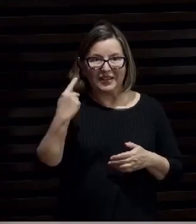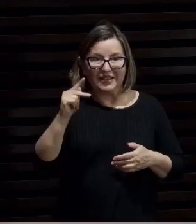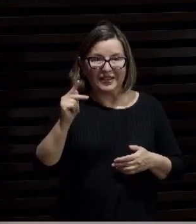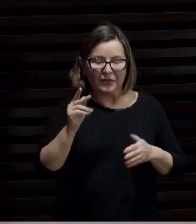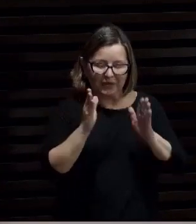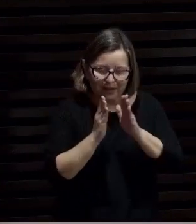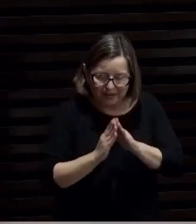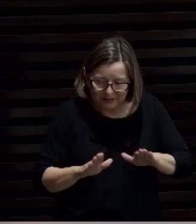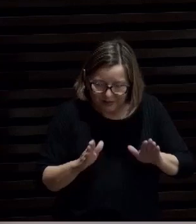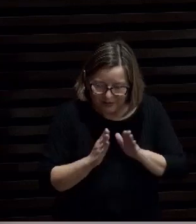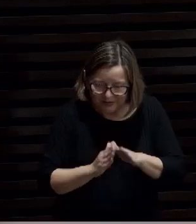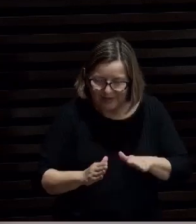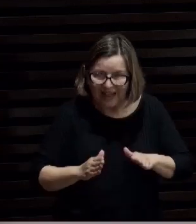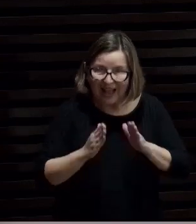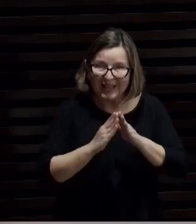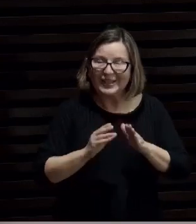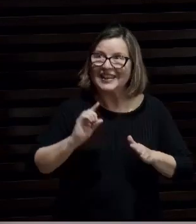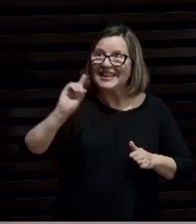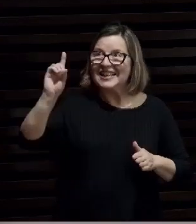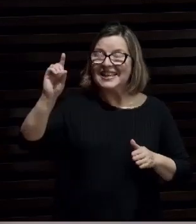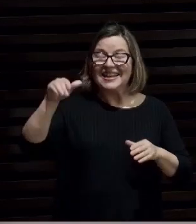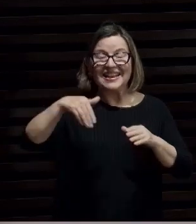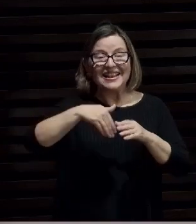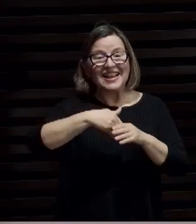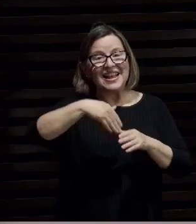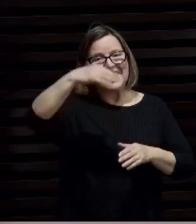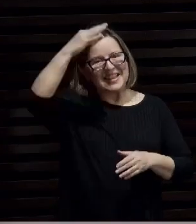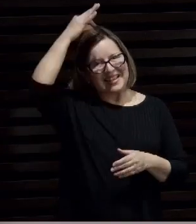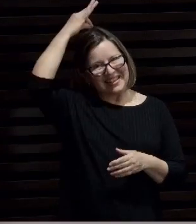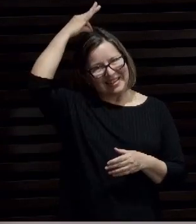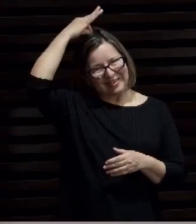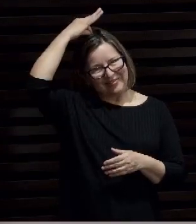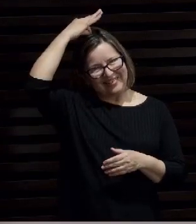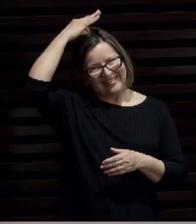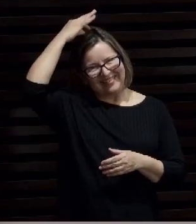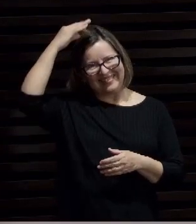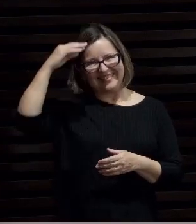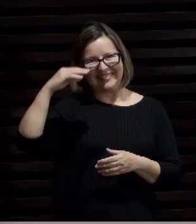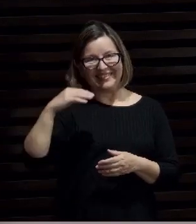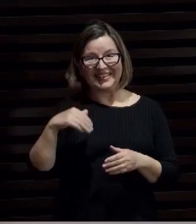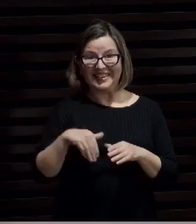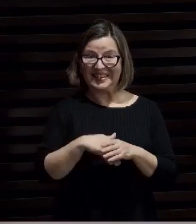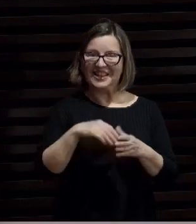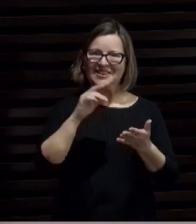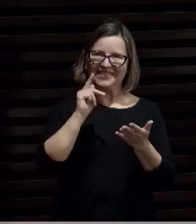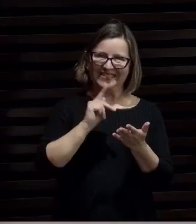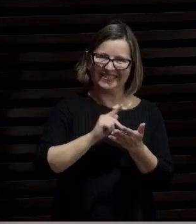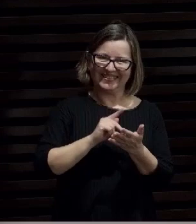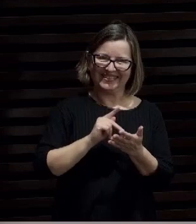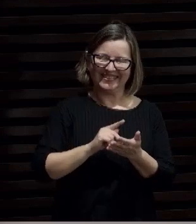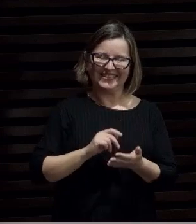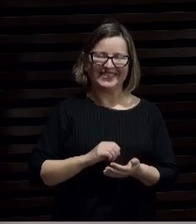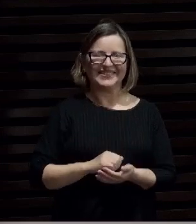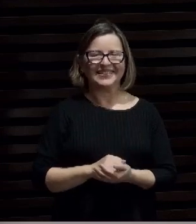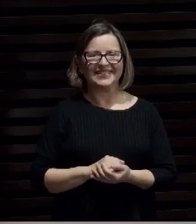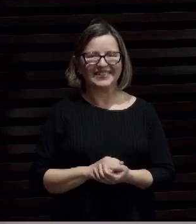seus adoradores o adorem em Espírito e em verdade.